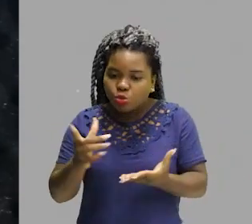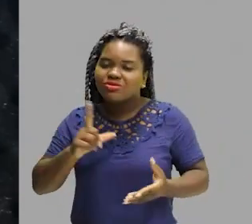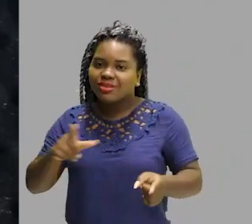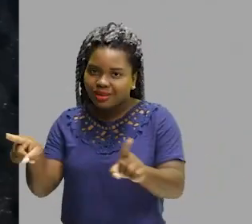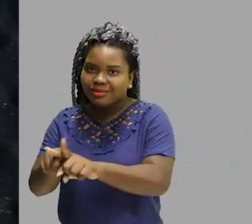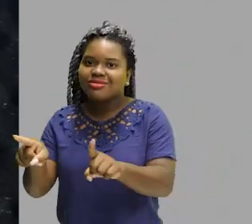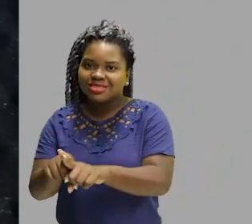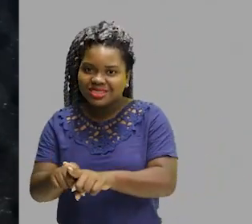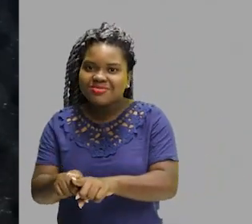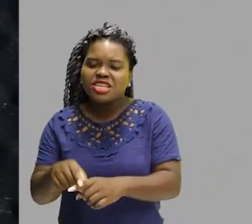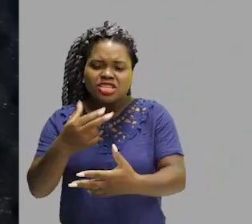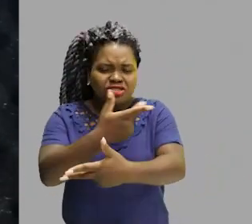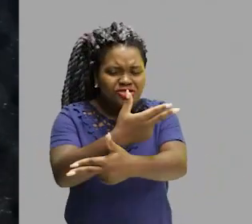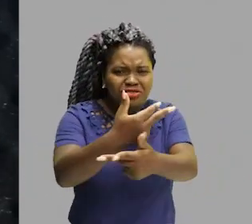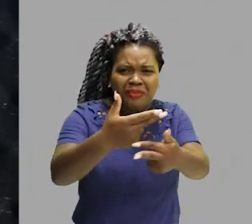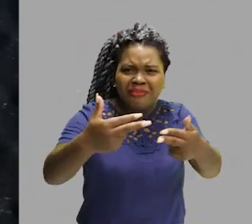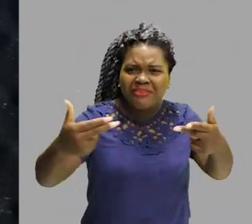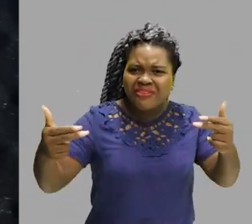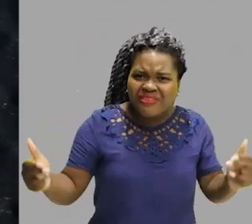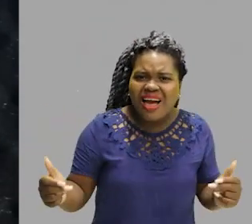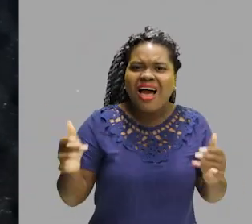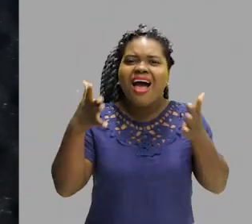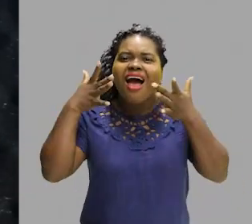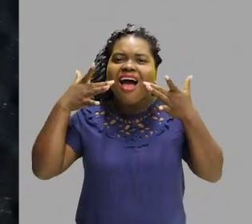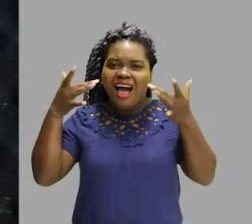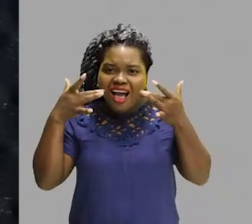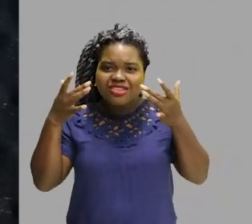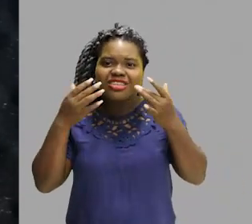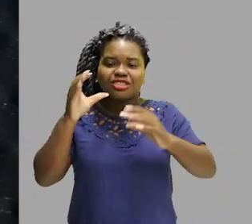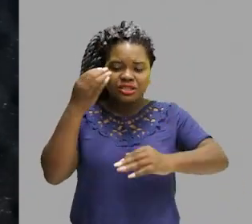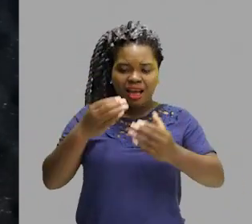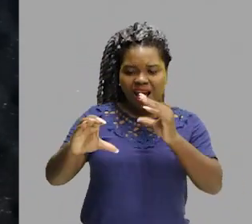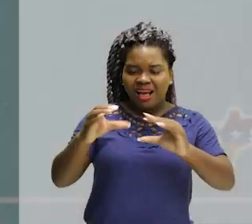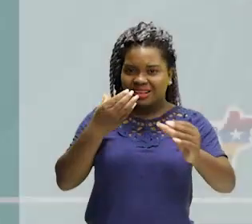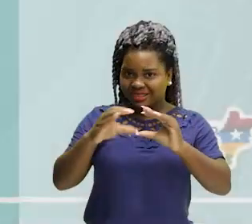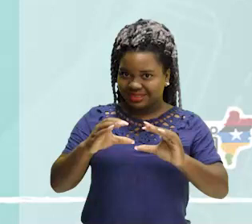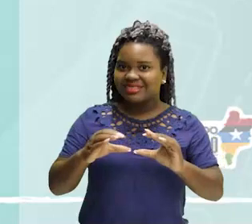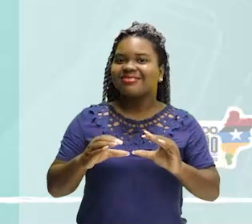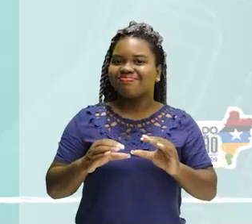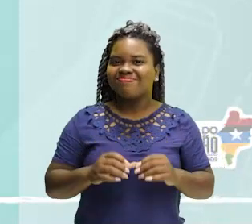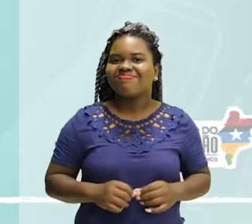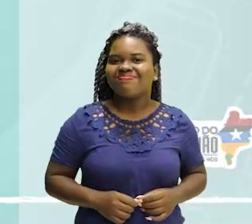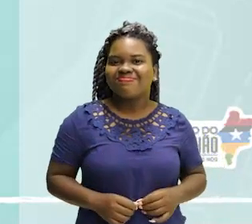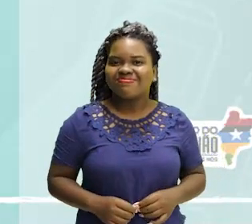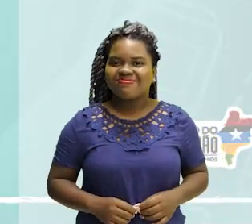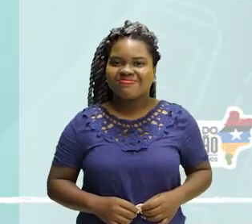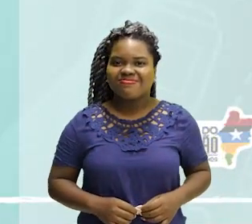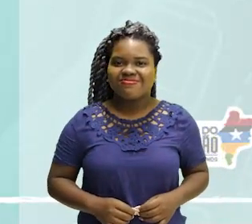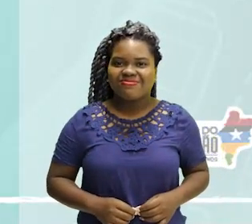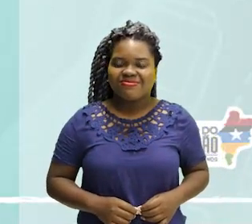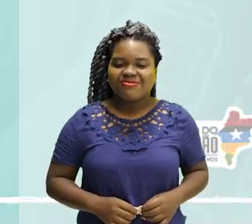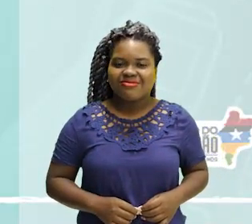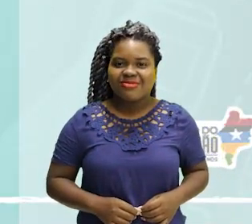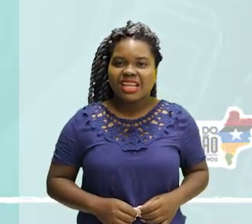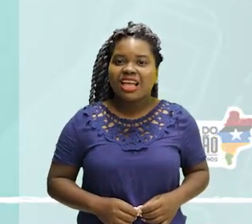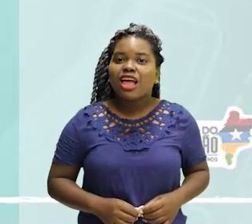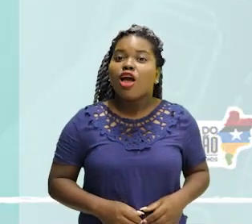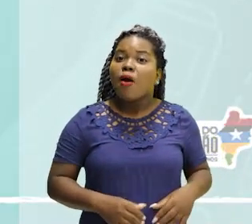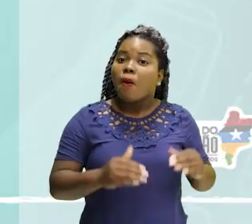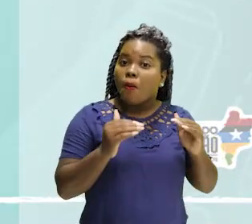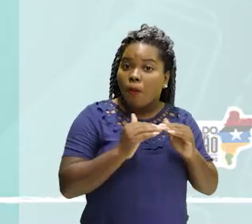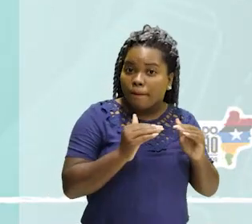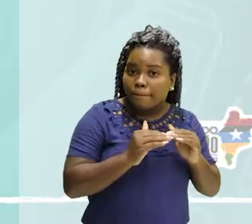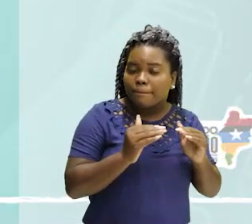grandes artistas da nossa música popular brasileira, tá? Eu até já cantei aqui. Olha só, combina, né, a